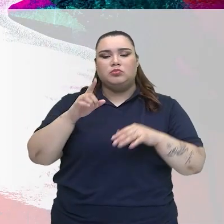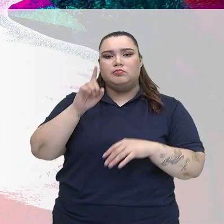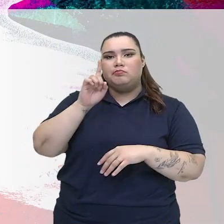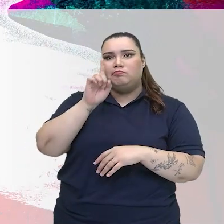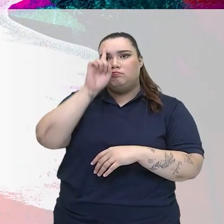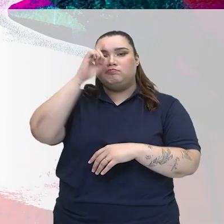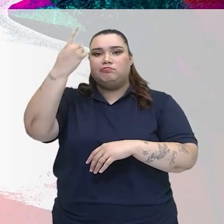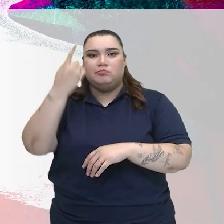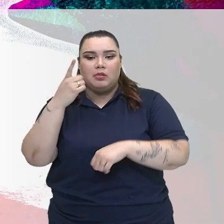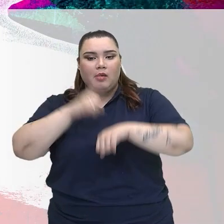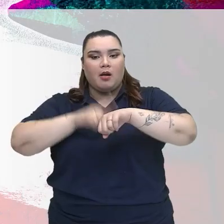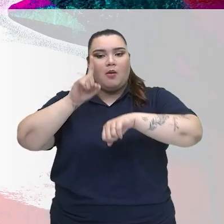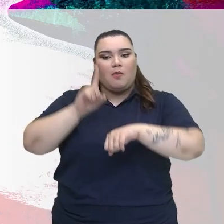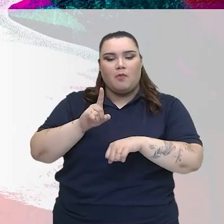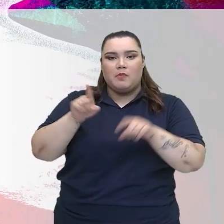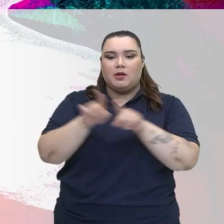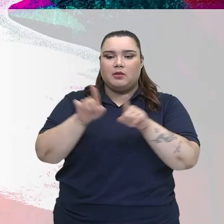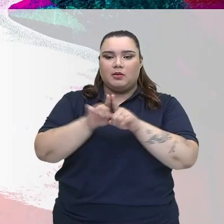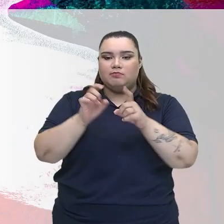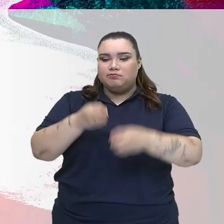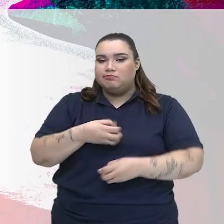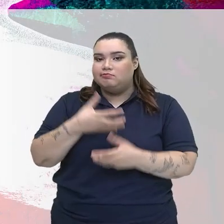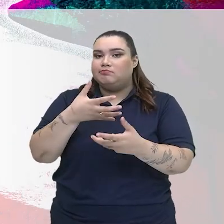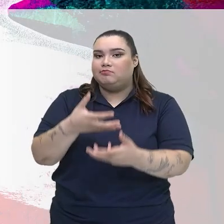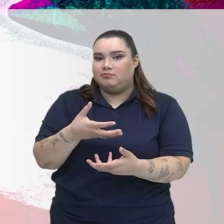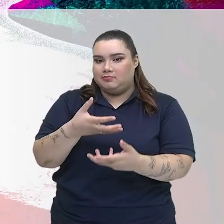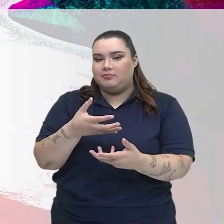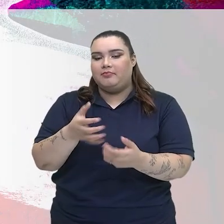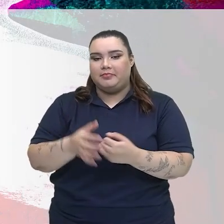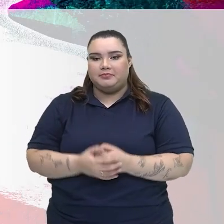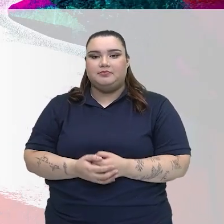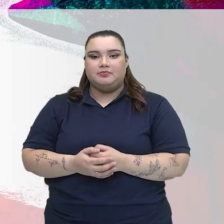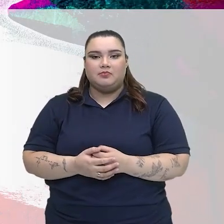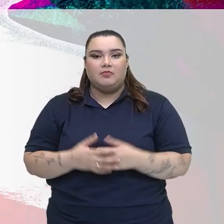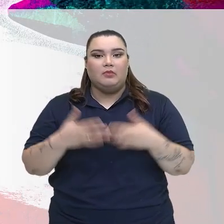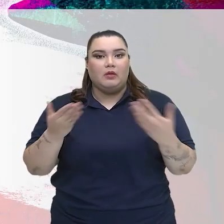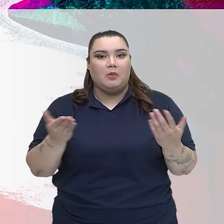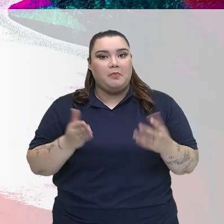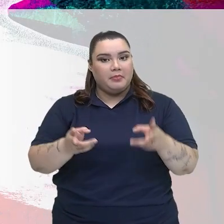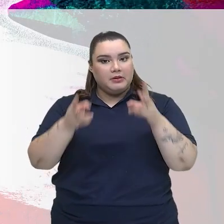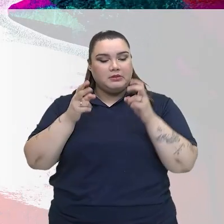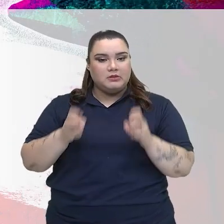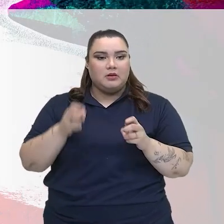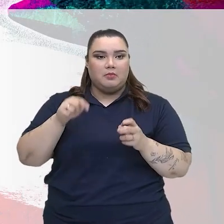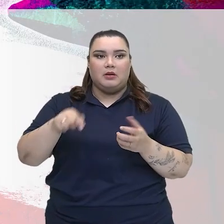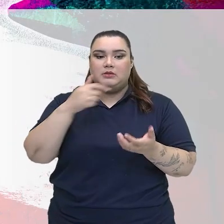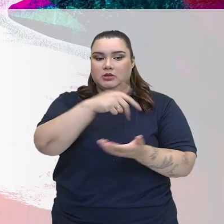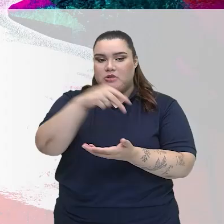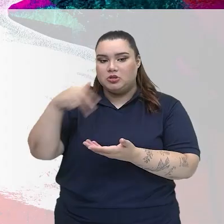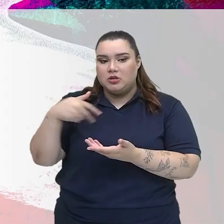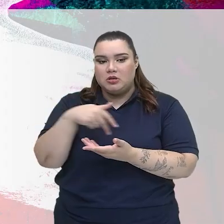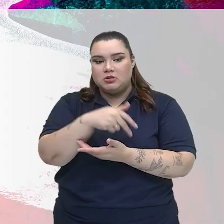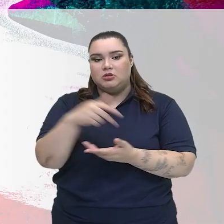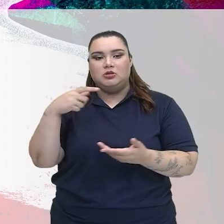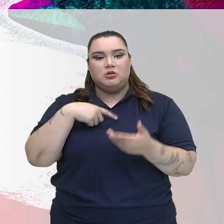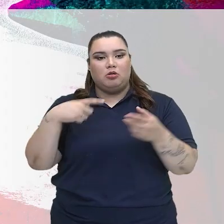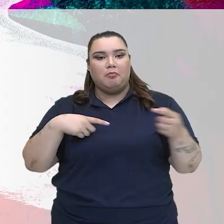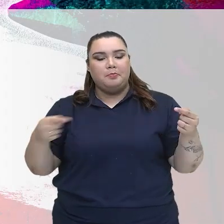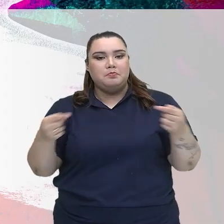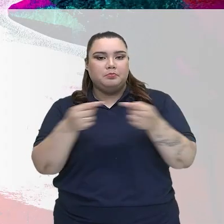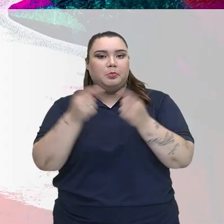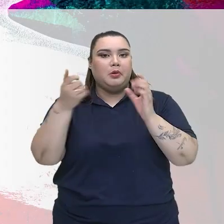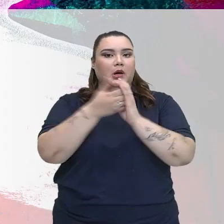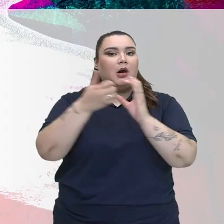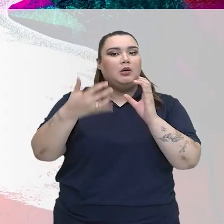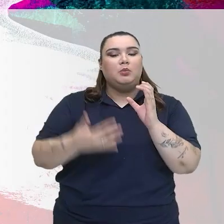dinâmicos, improvisação e expressividade. Então vejam aí que as danças urbanas, elas têm essas